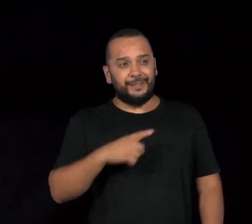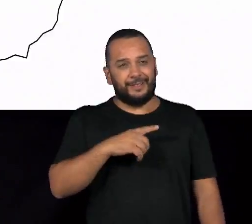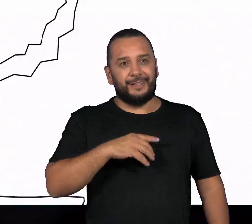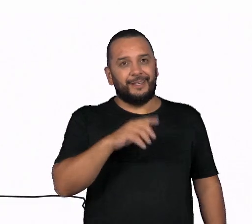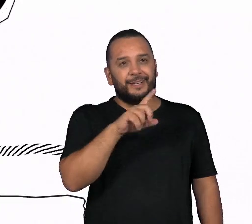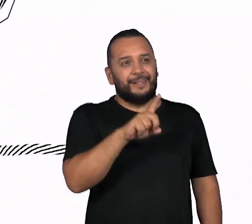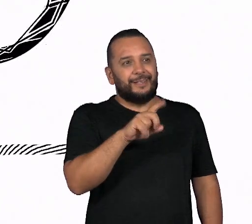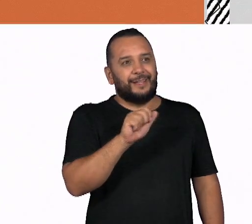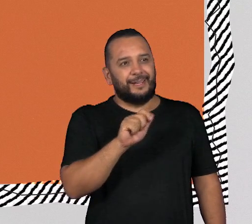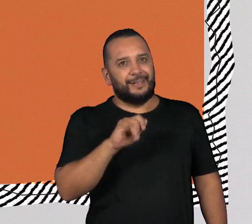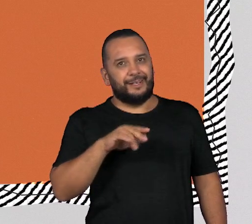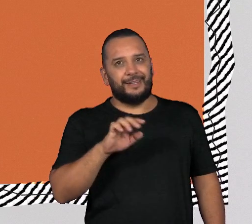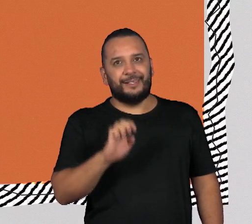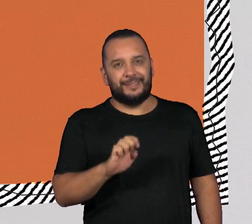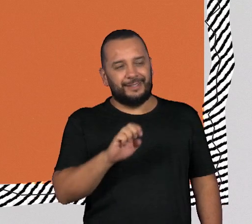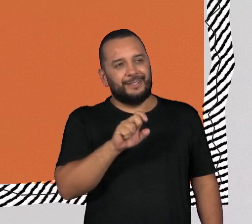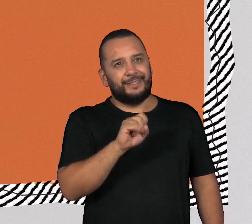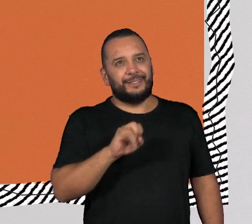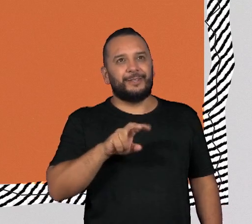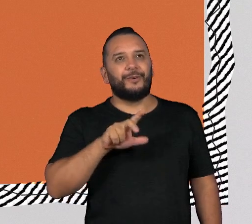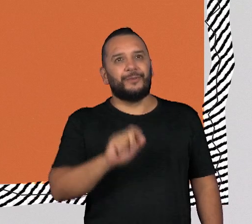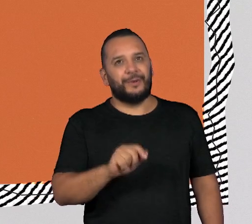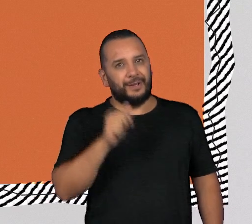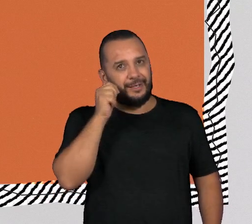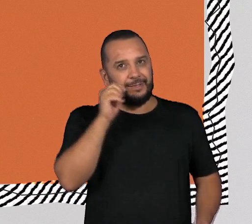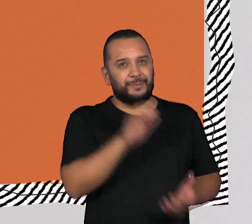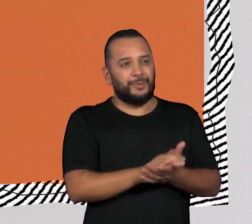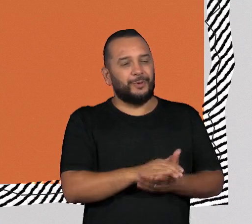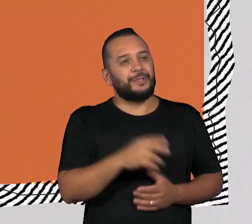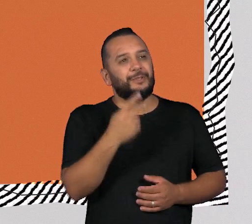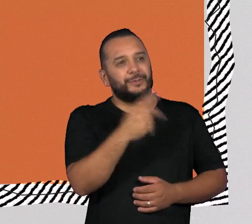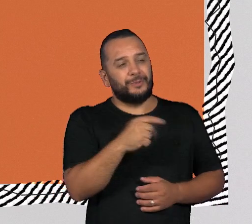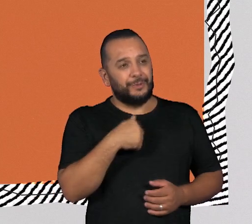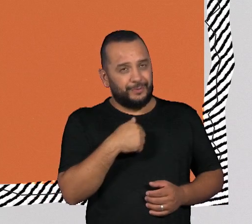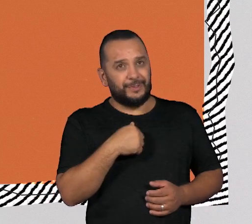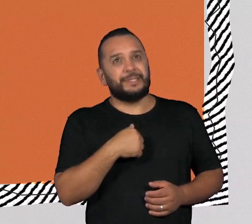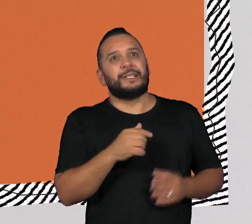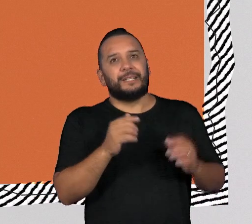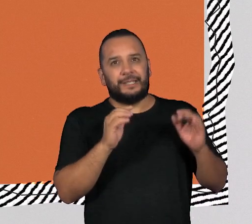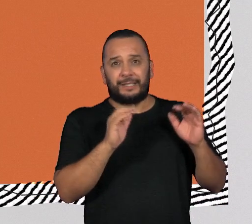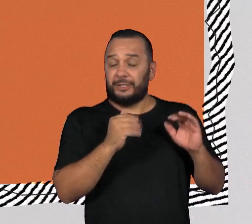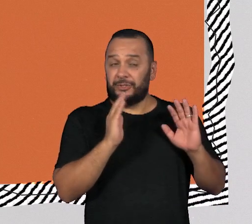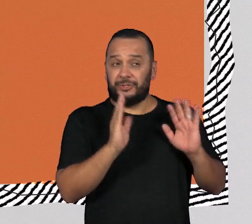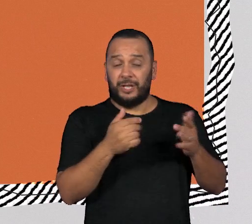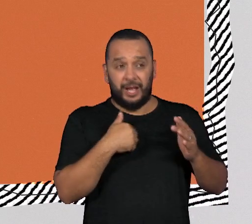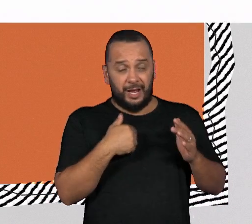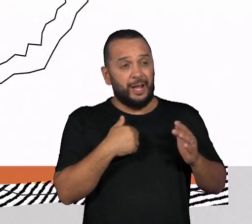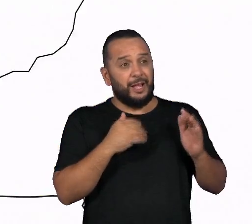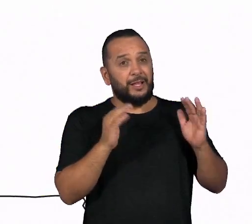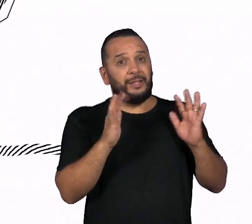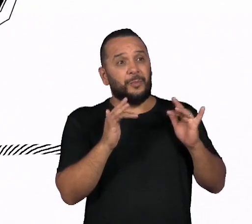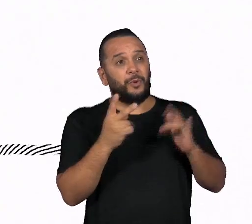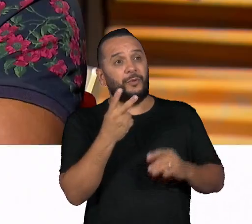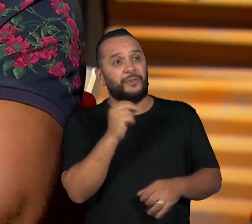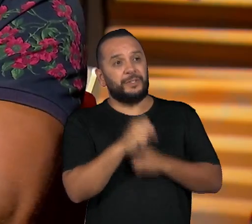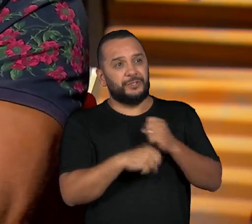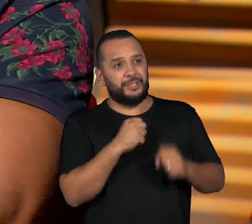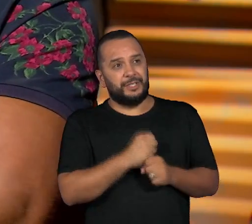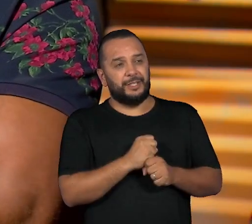Silva, a sua mulher que você enrolou por 20 anos. Eu ainda enrolo. Só casou com